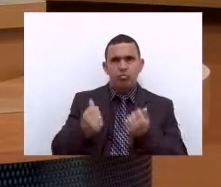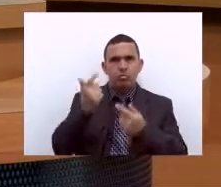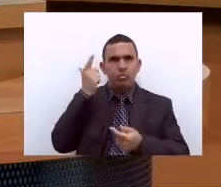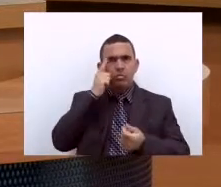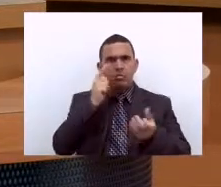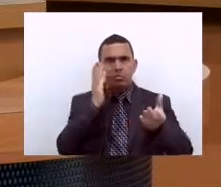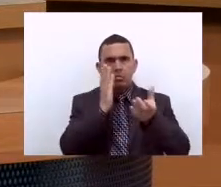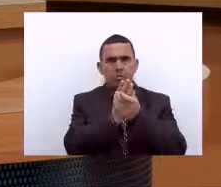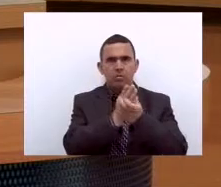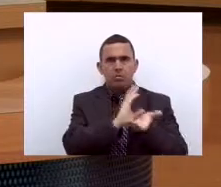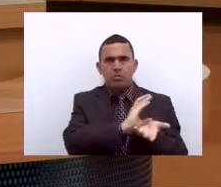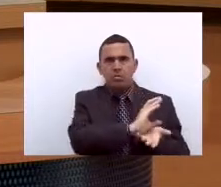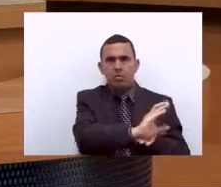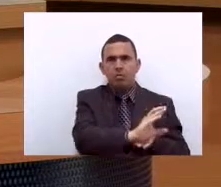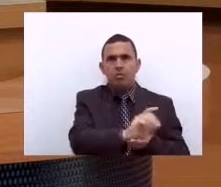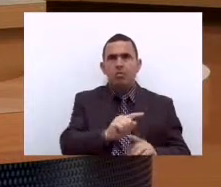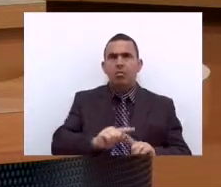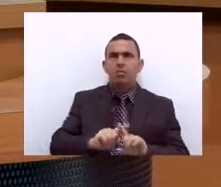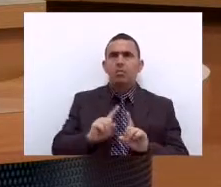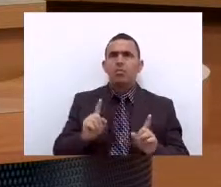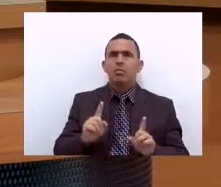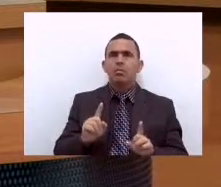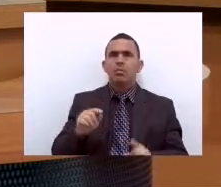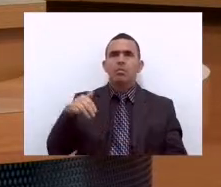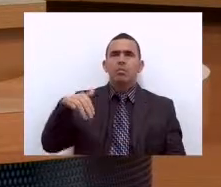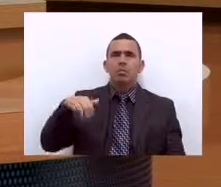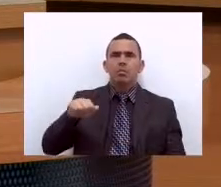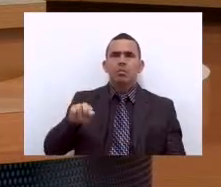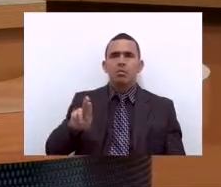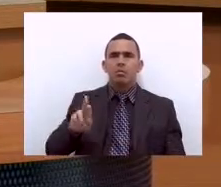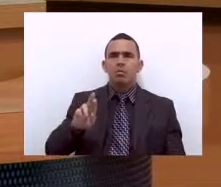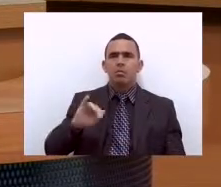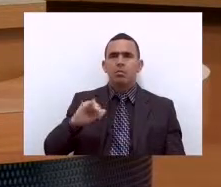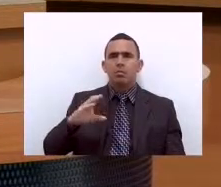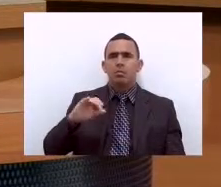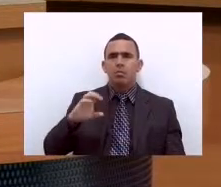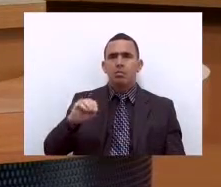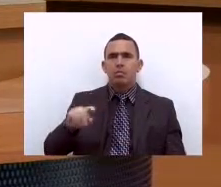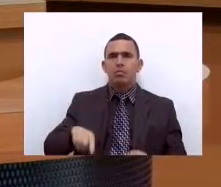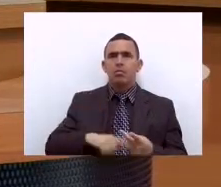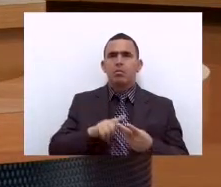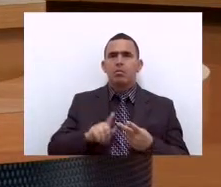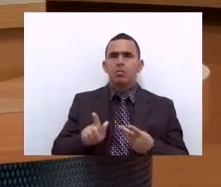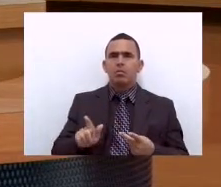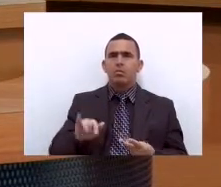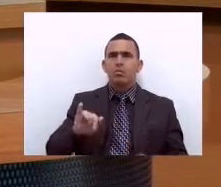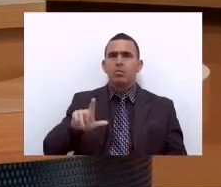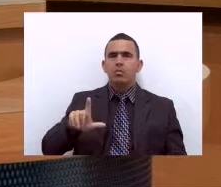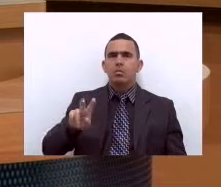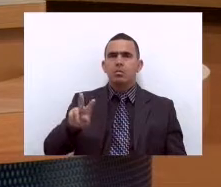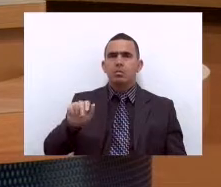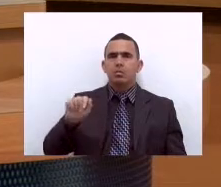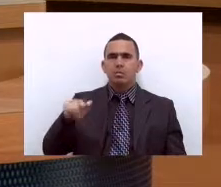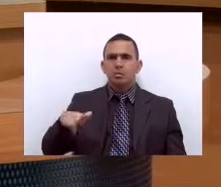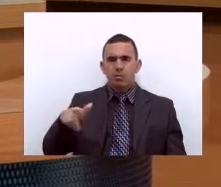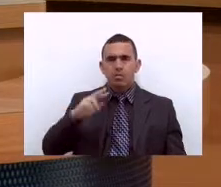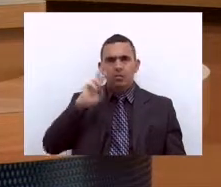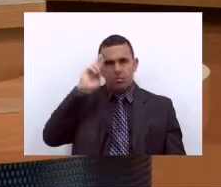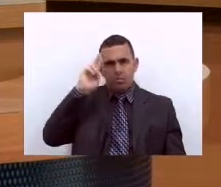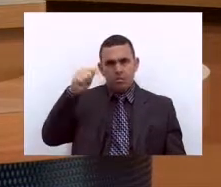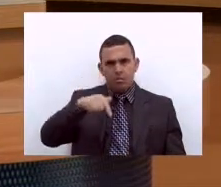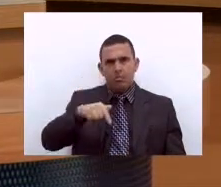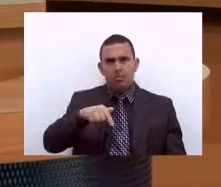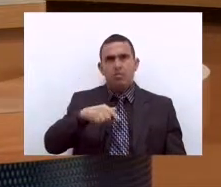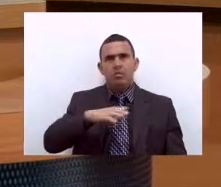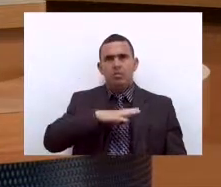dessa. Agora, o Maurício Siqueira, o vereador Gilvan, seu grande proprietário na cidade, não? Não?